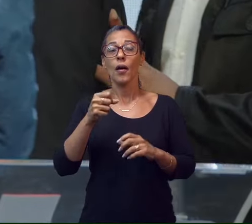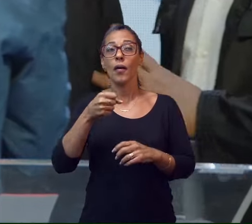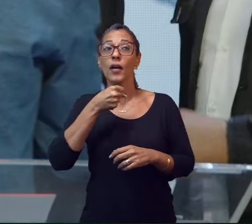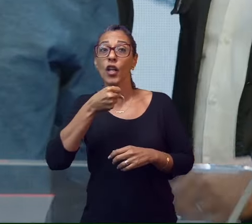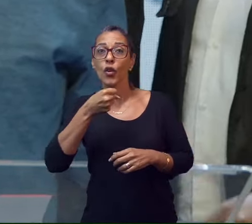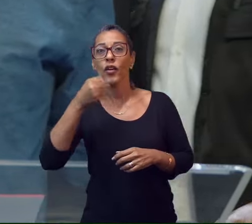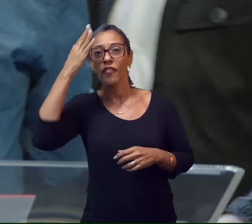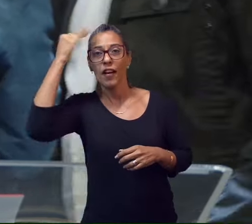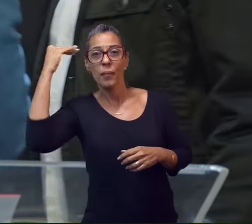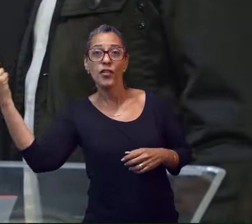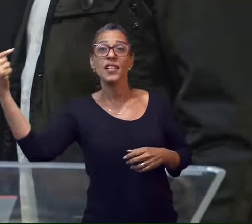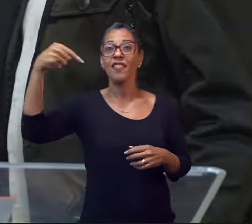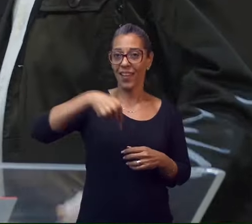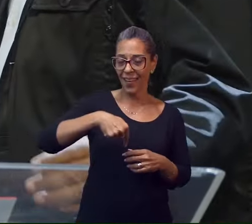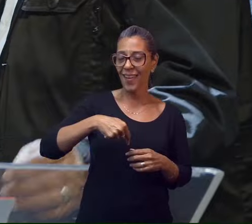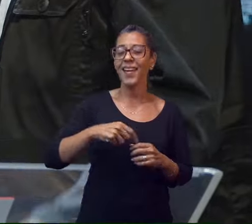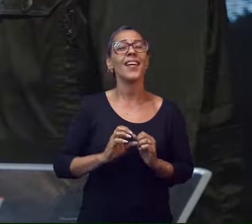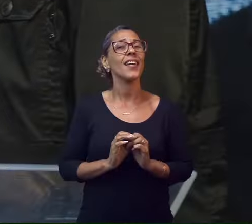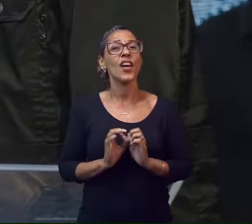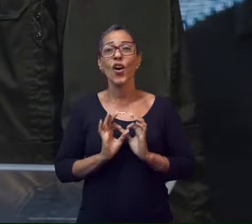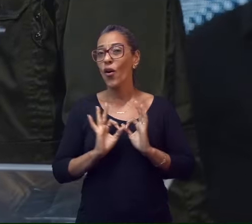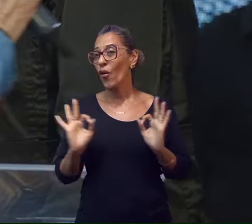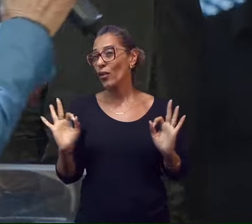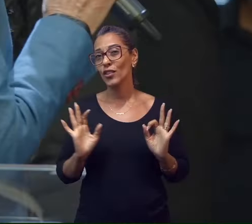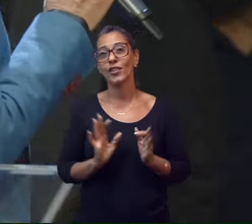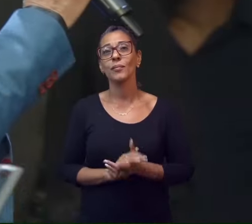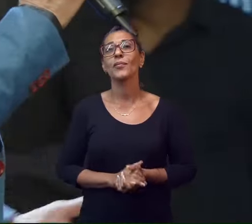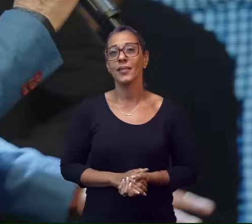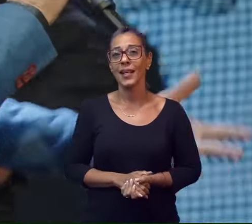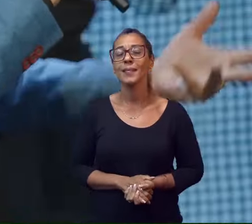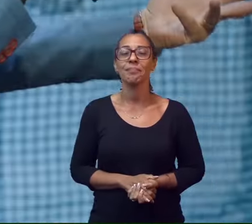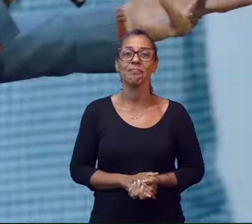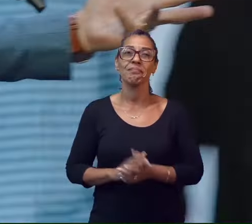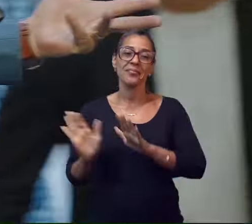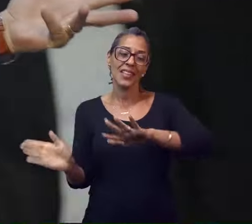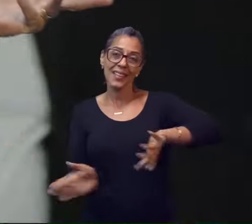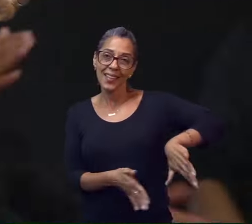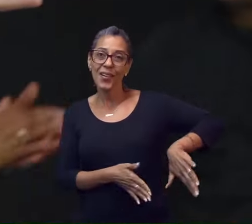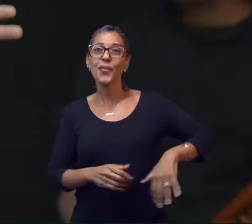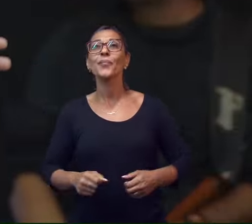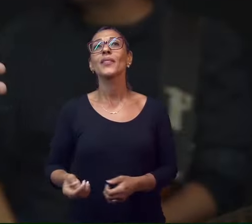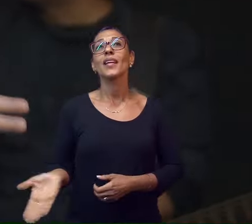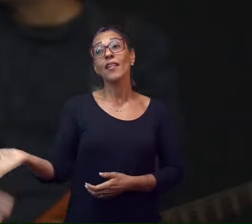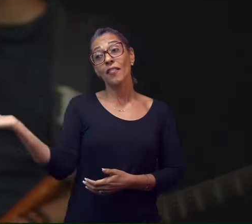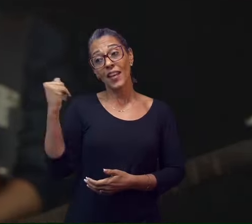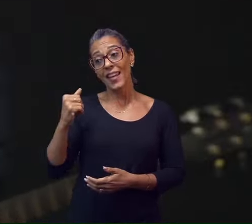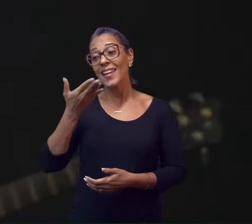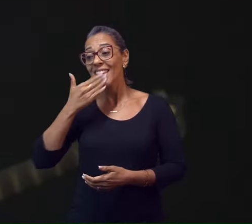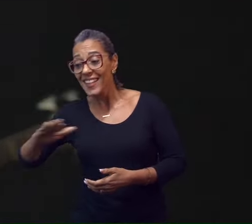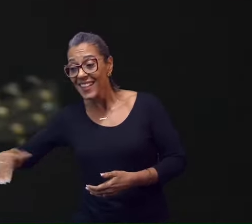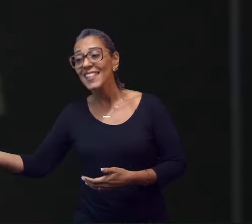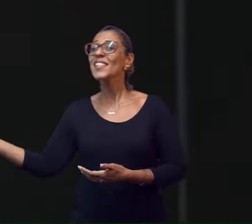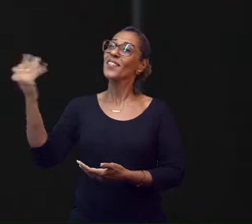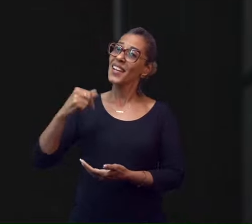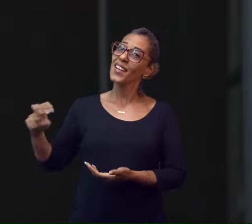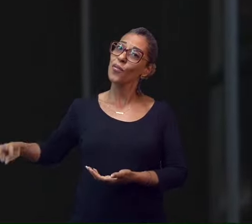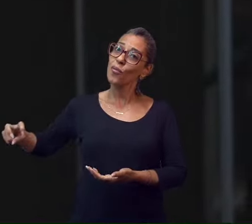posso pedir para a gente cantar bem com Josué Lutar em Jericó Então as crianças subam aqui